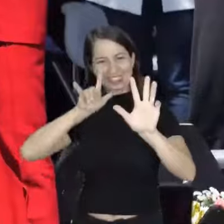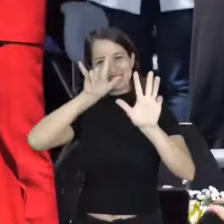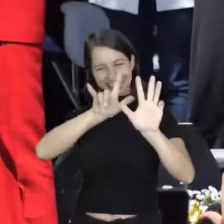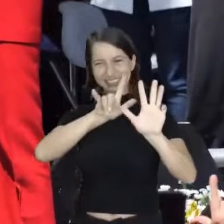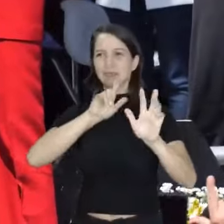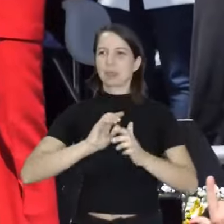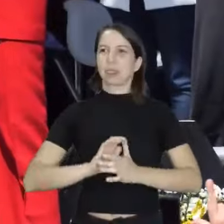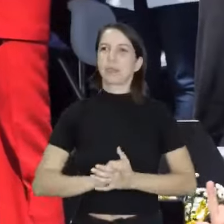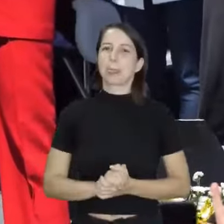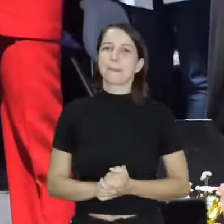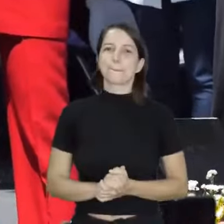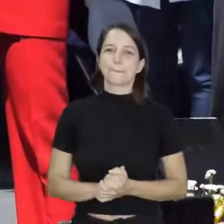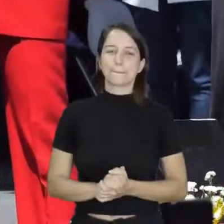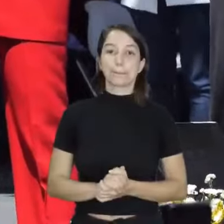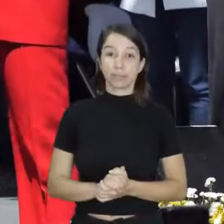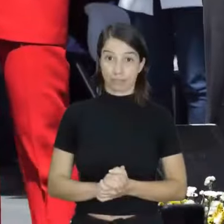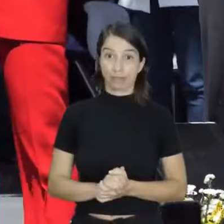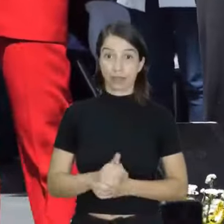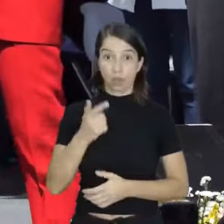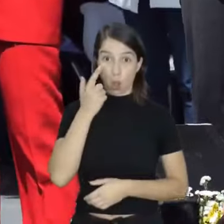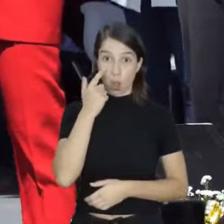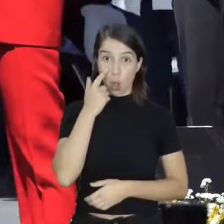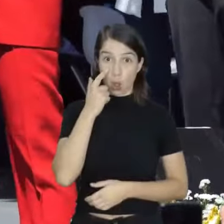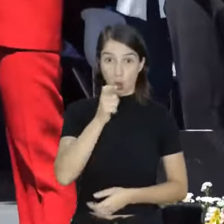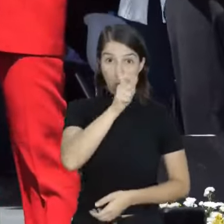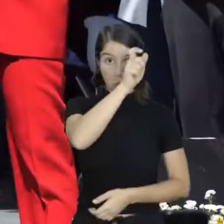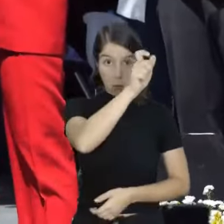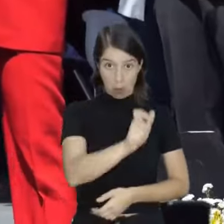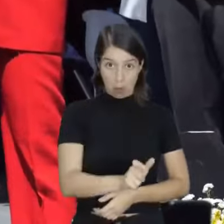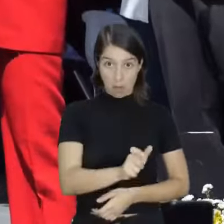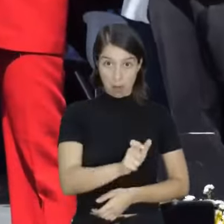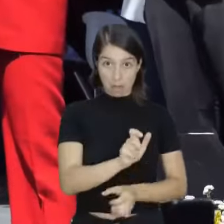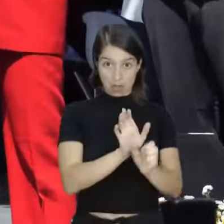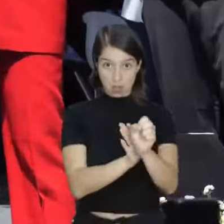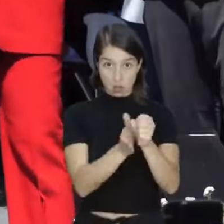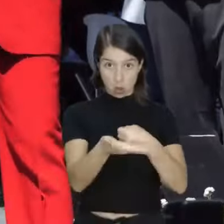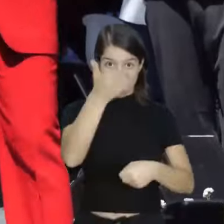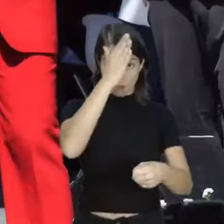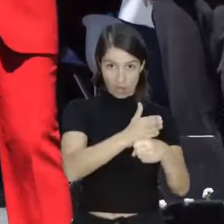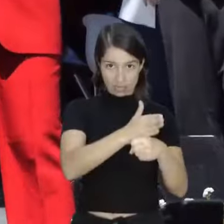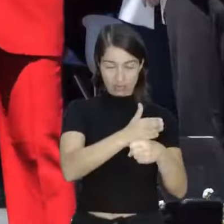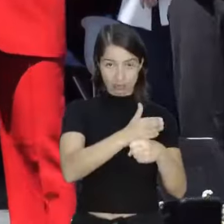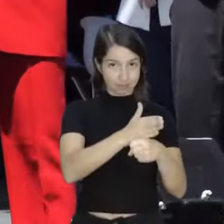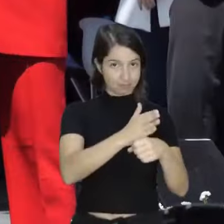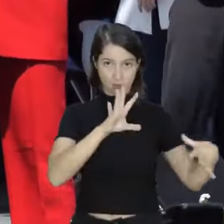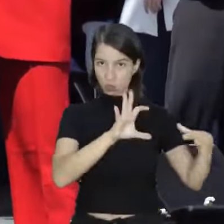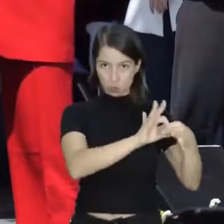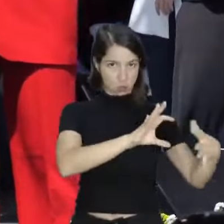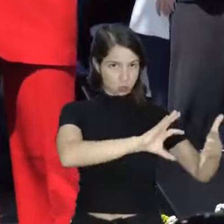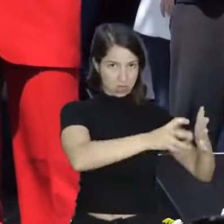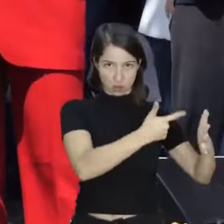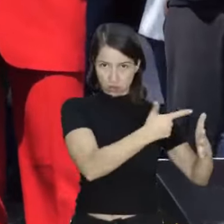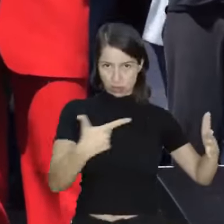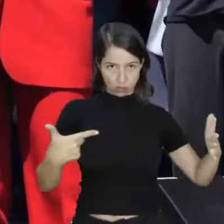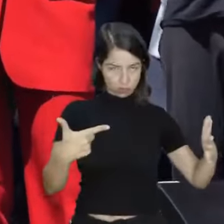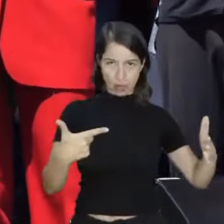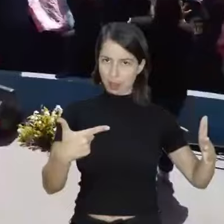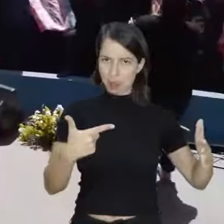Um fascista que não tem partido político, que nunca organizou um partido